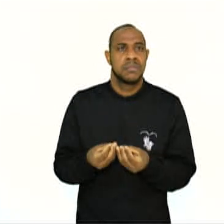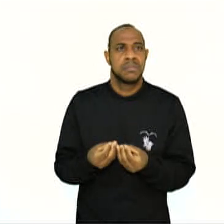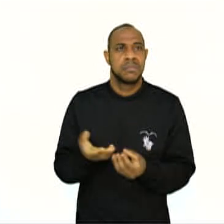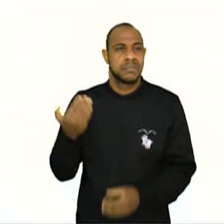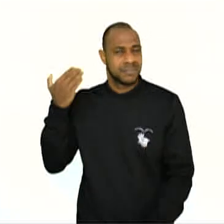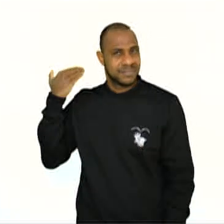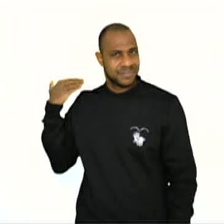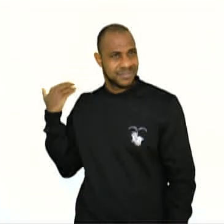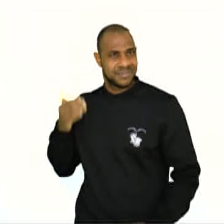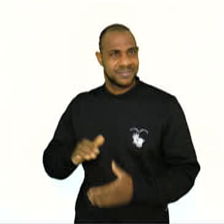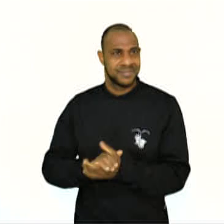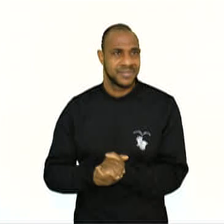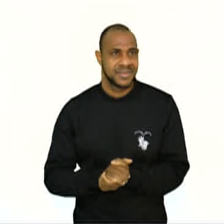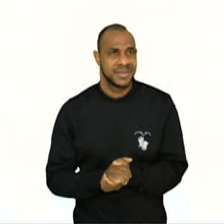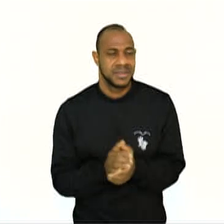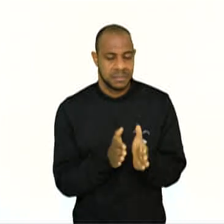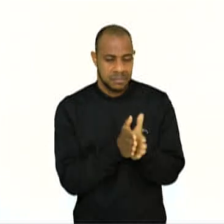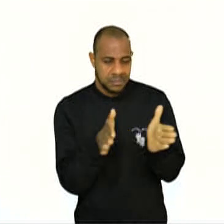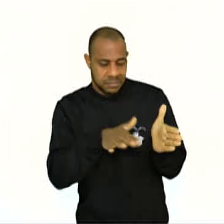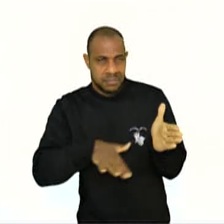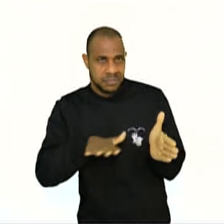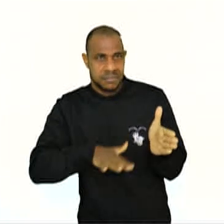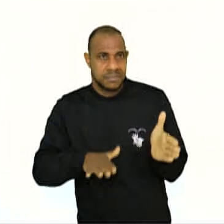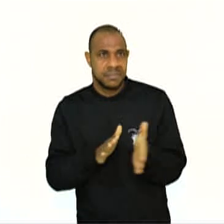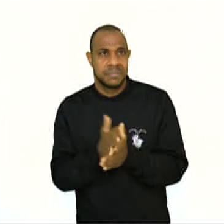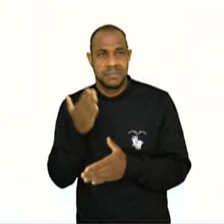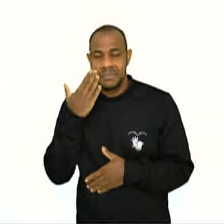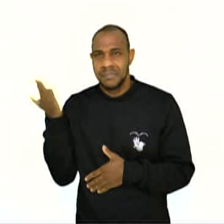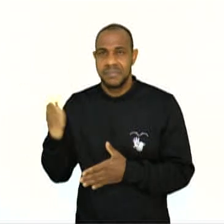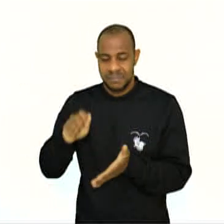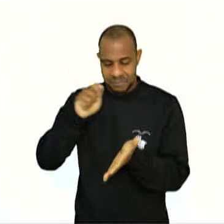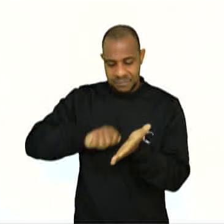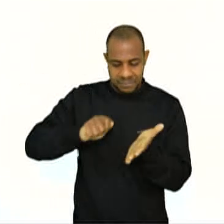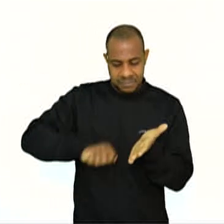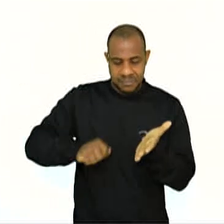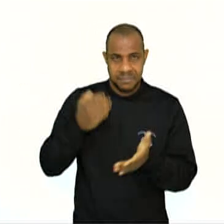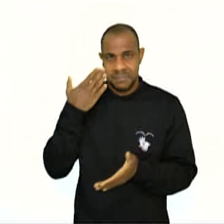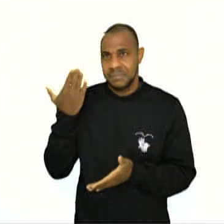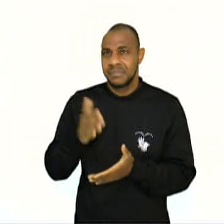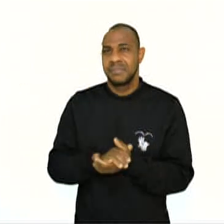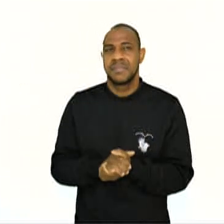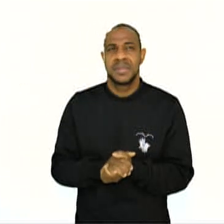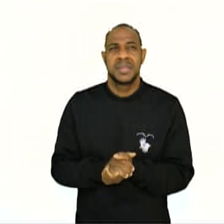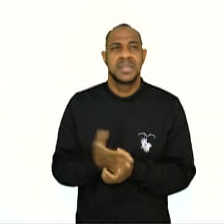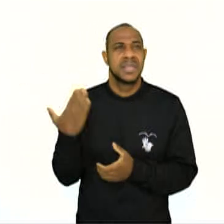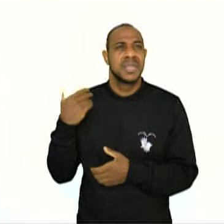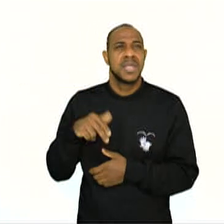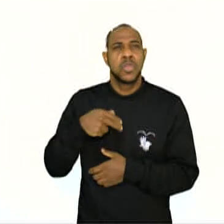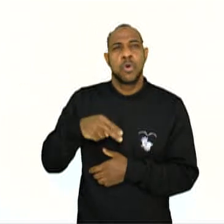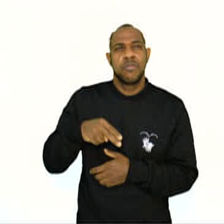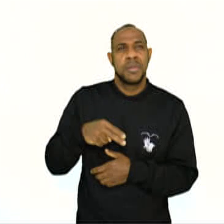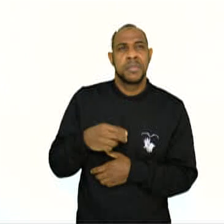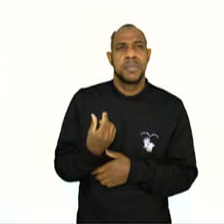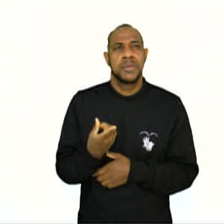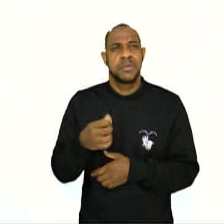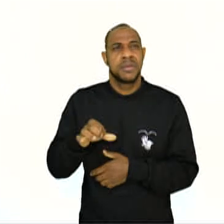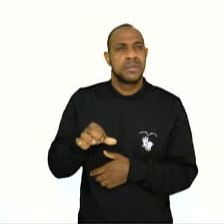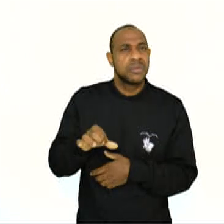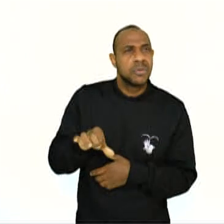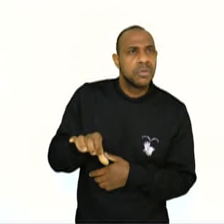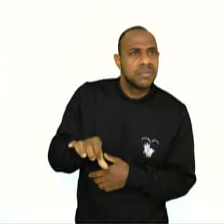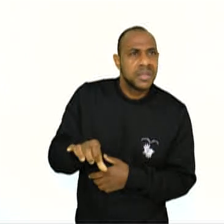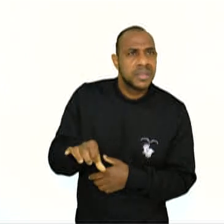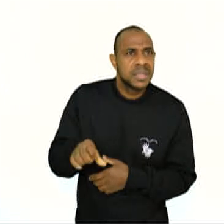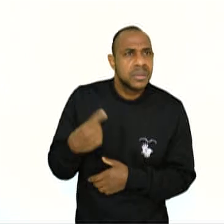do artigo do Otaciano Nogueira, que ele escreveu lá no Jornal da Tarde, em novembro de 1998. Ele diz o